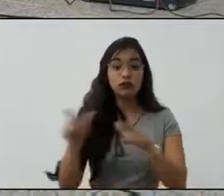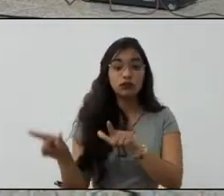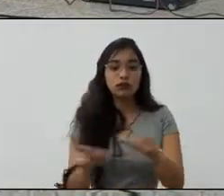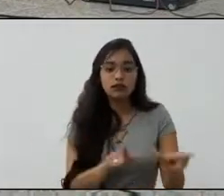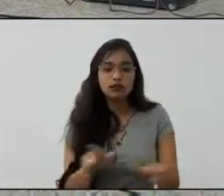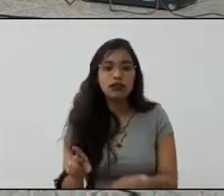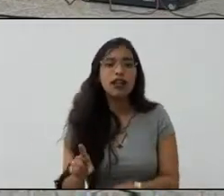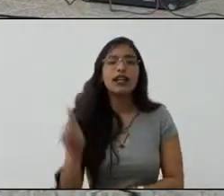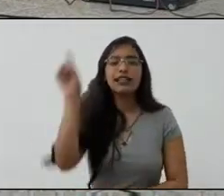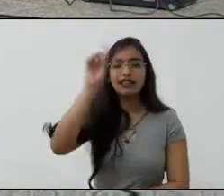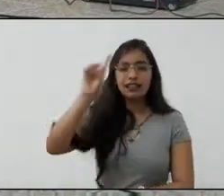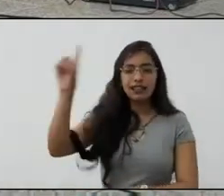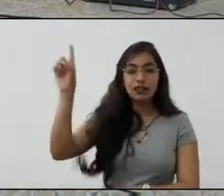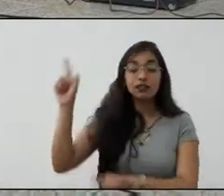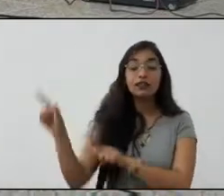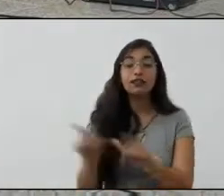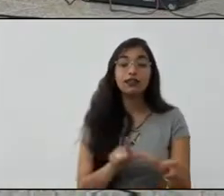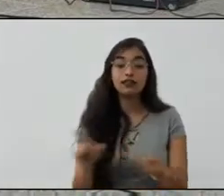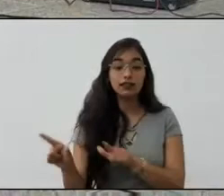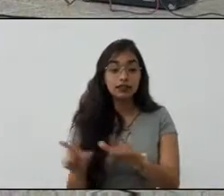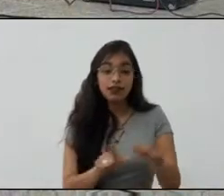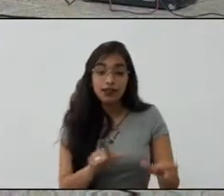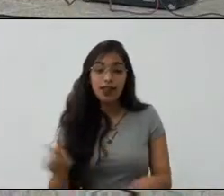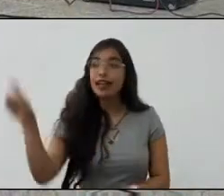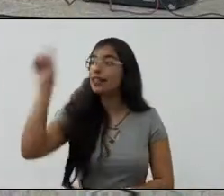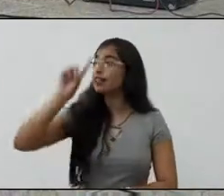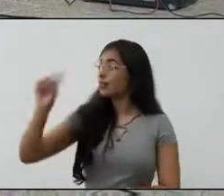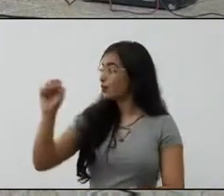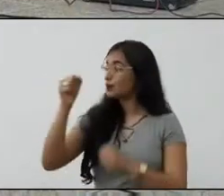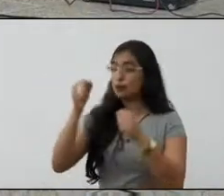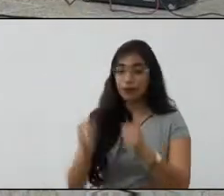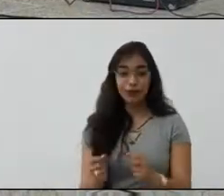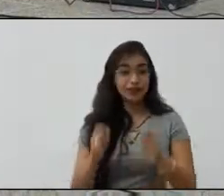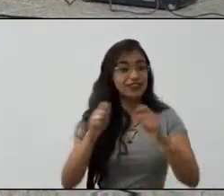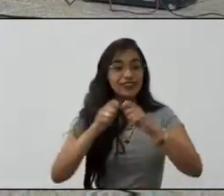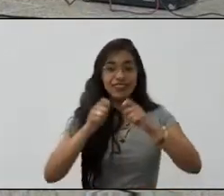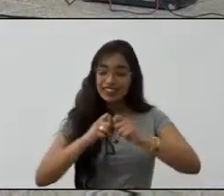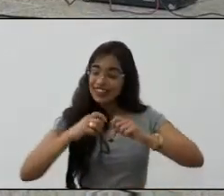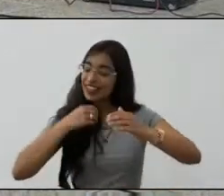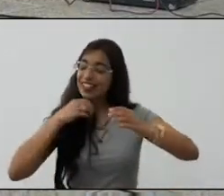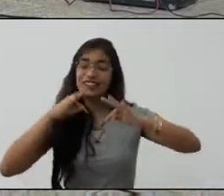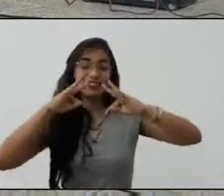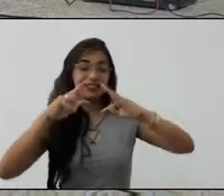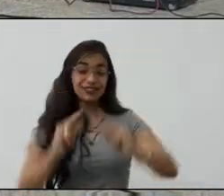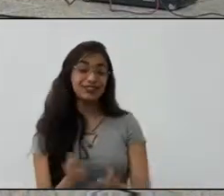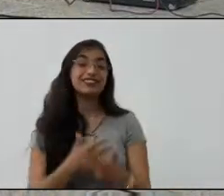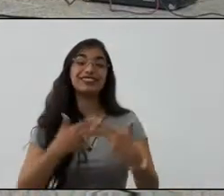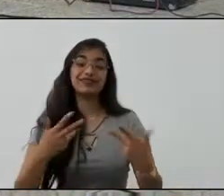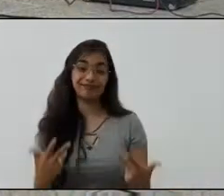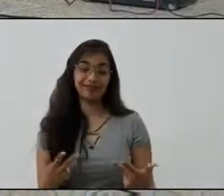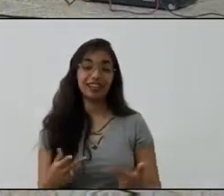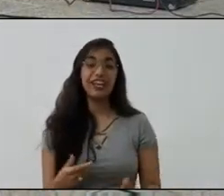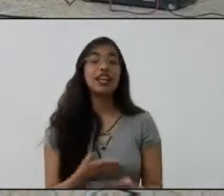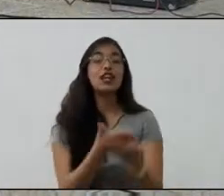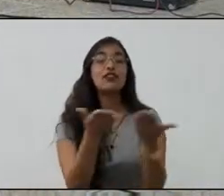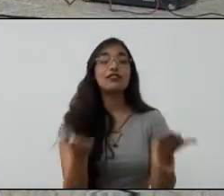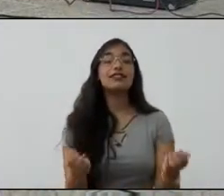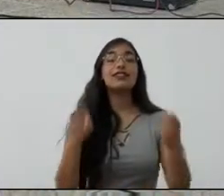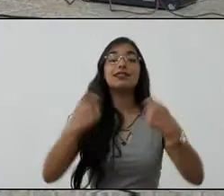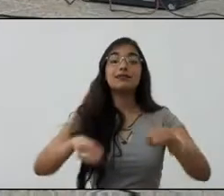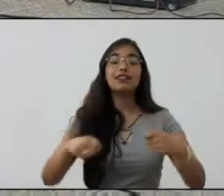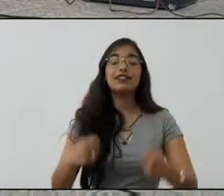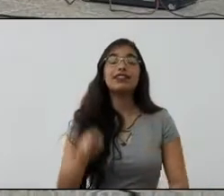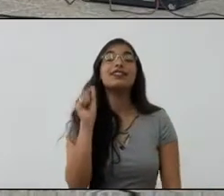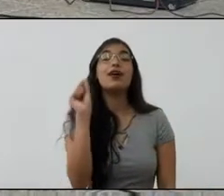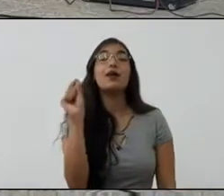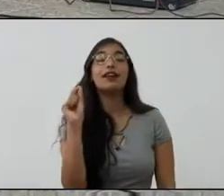Sou eu quem trabalha, sou eu quem pode fazer as coisas, e o teu trabalho é descansar